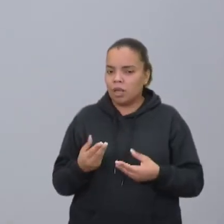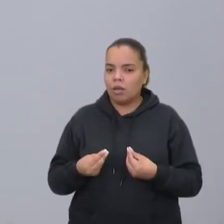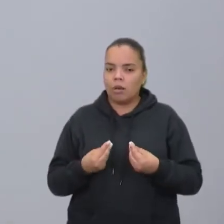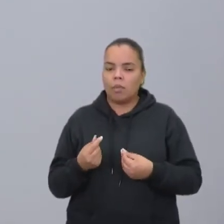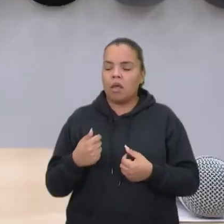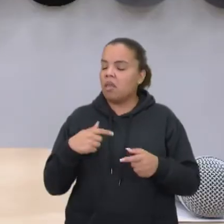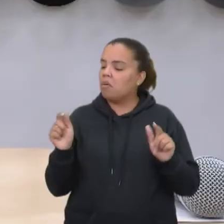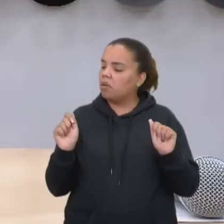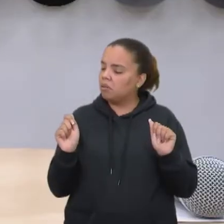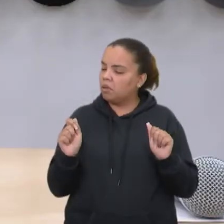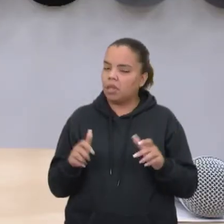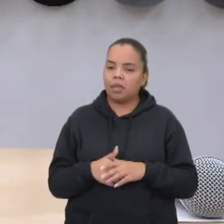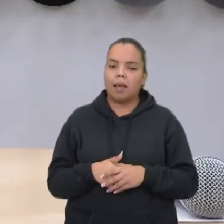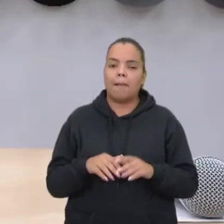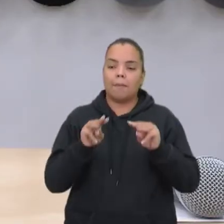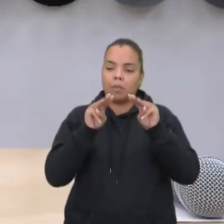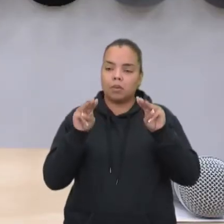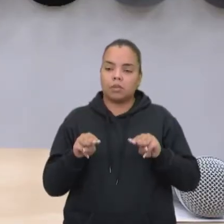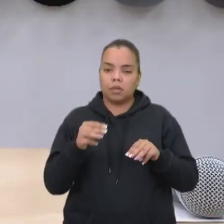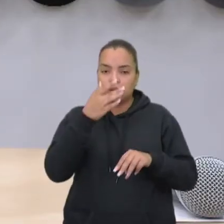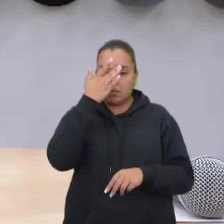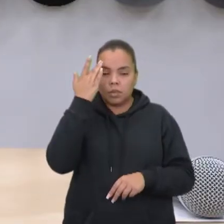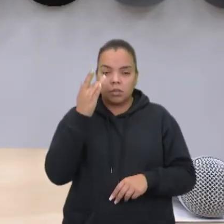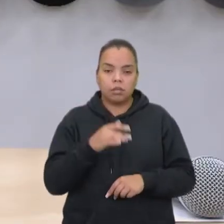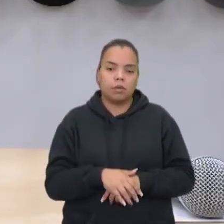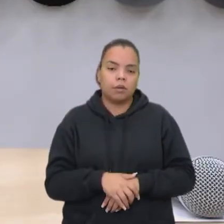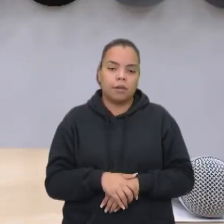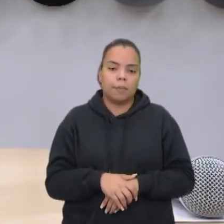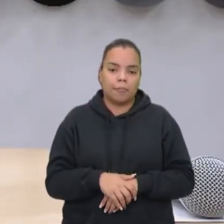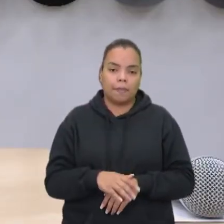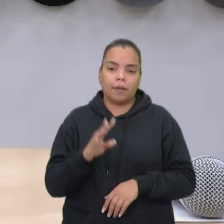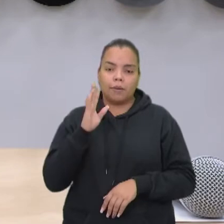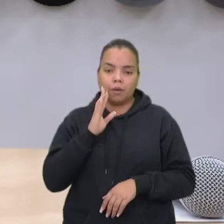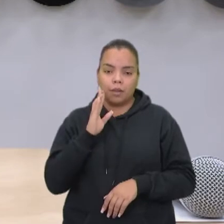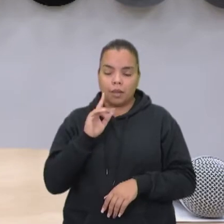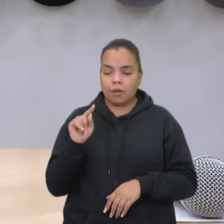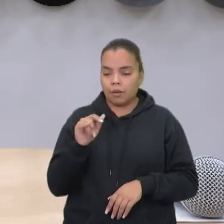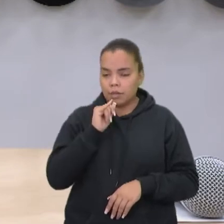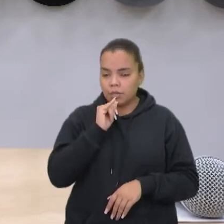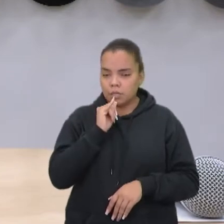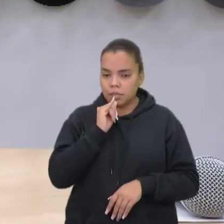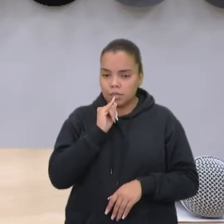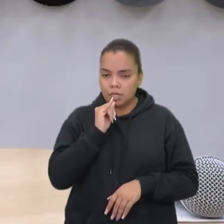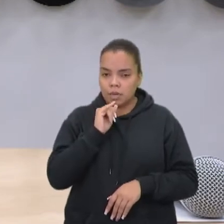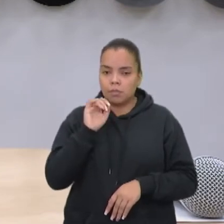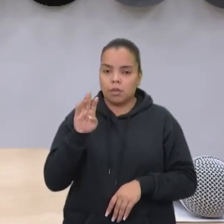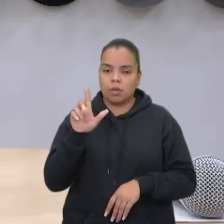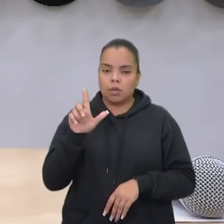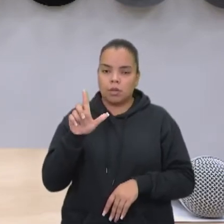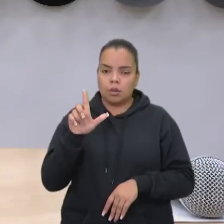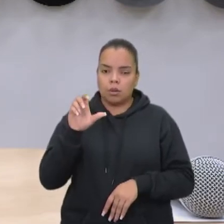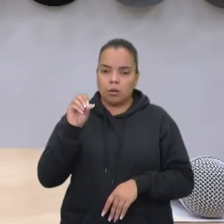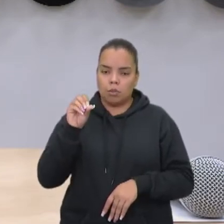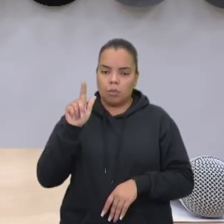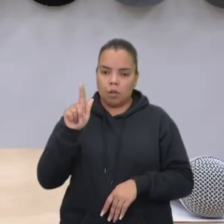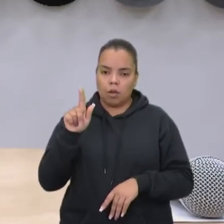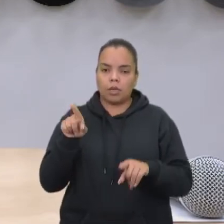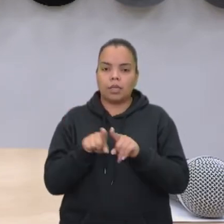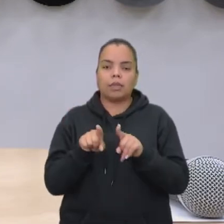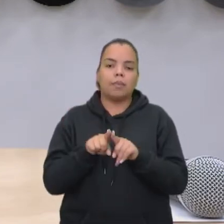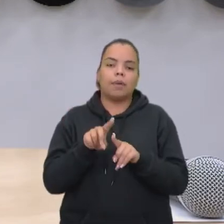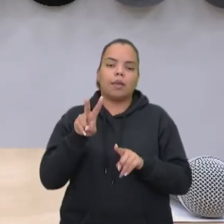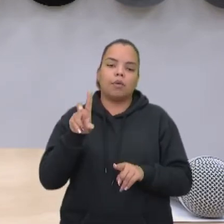também. Maravilhoso. Museu da Pessoa. E aí o legal, gente, é que nesse exemplo eu já trouxe o blog e trouxe o vlog também, porque o